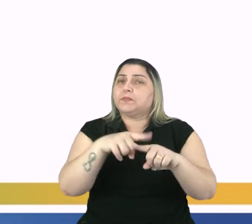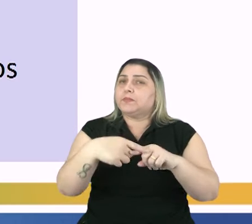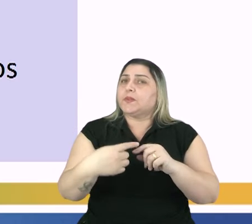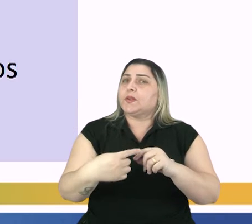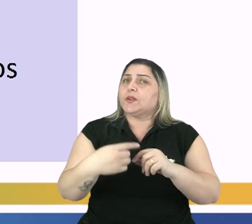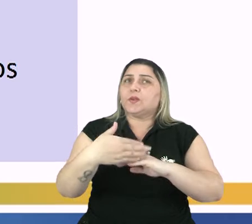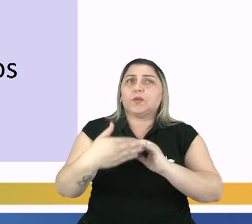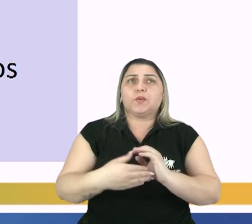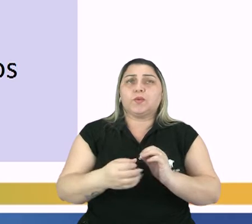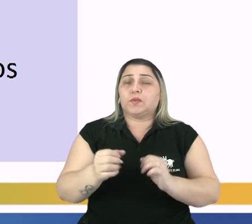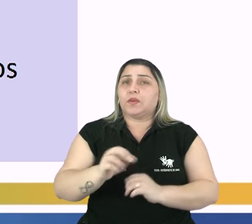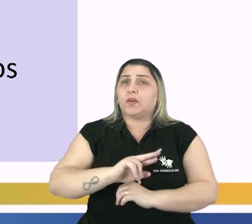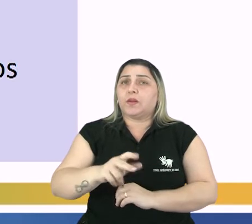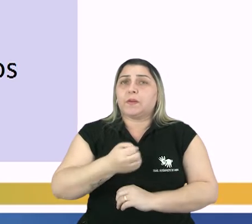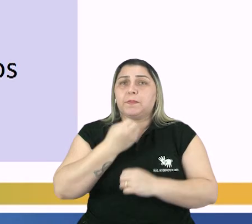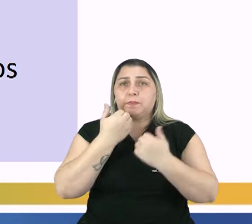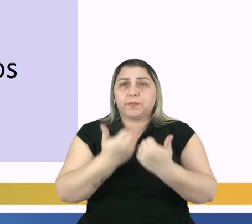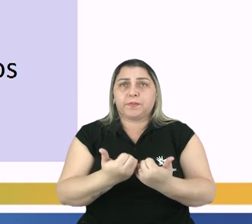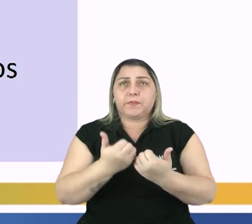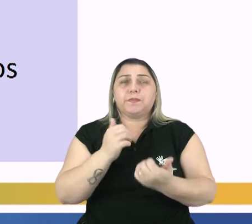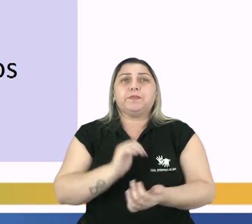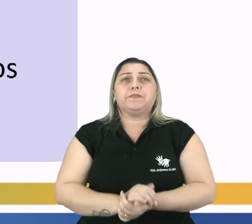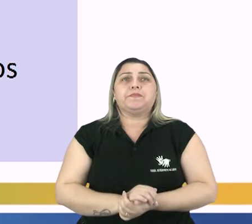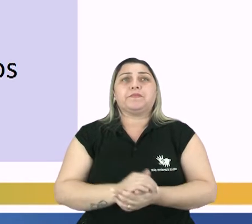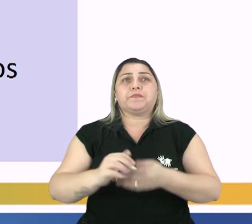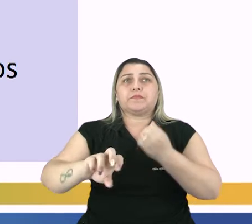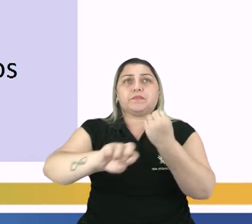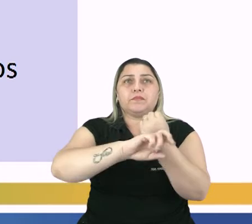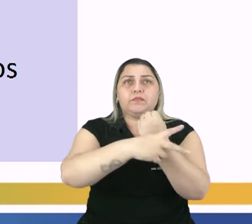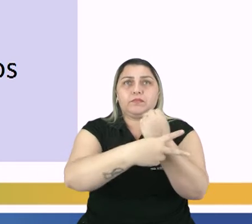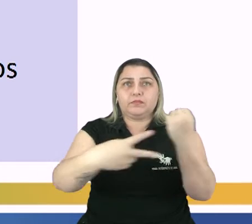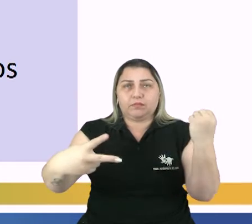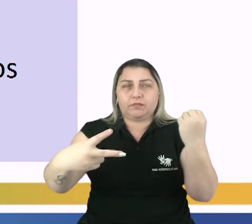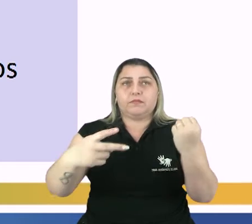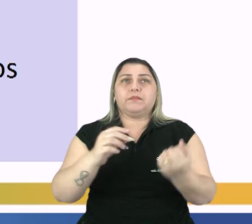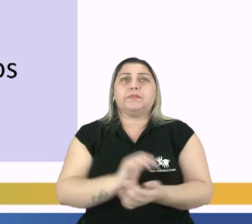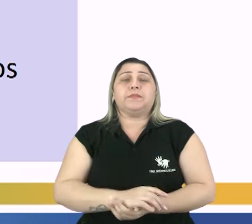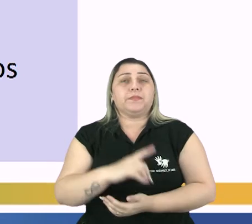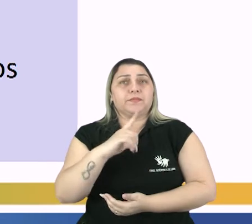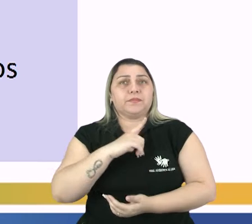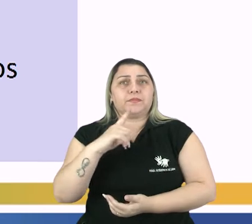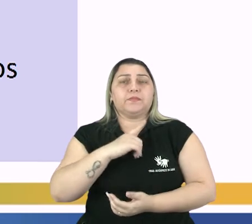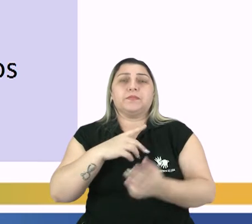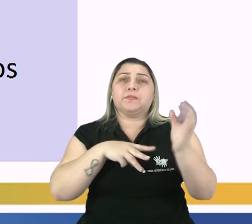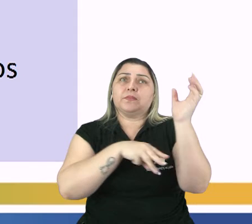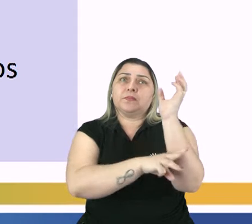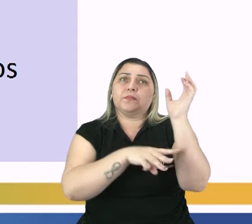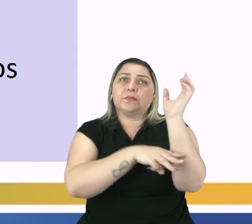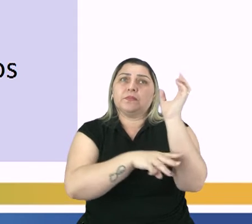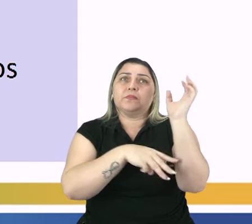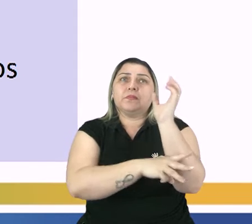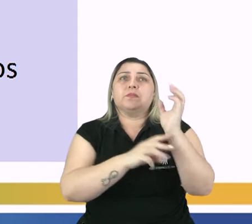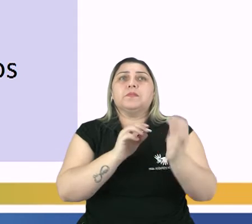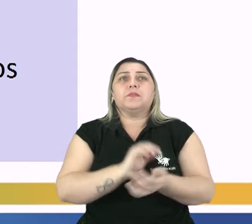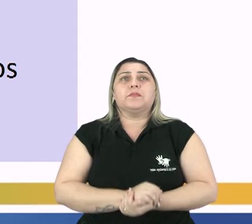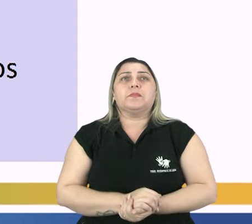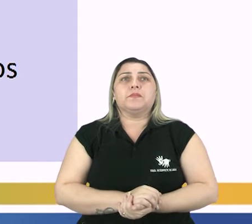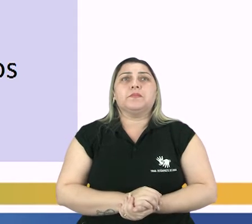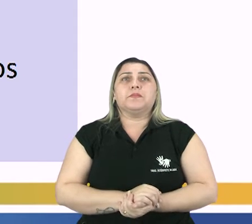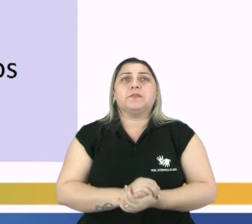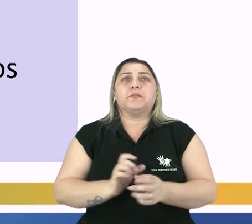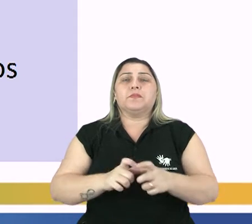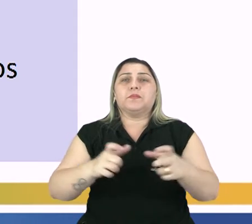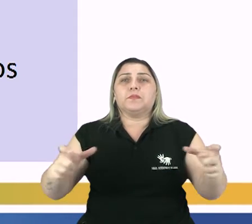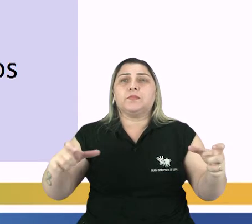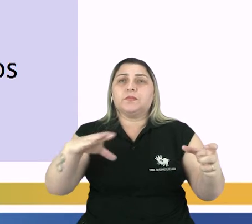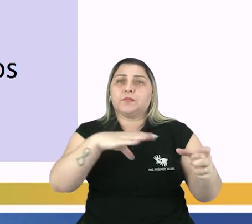é bom, né? Então nós vamos ter da consequência da revolução industrial. Nós vamos ter aí o êxodo rural e urbanização